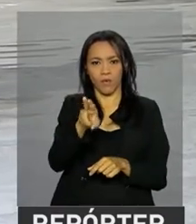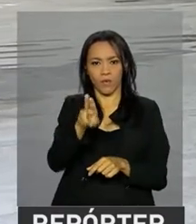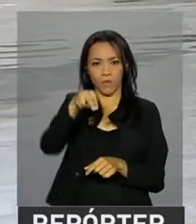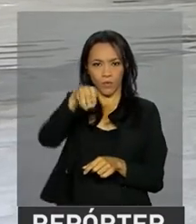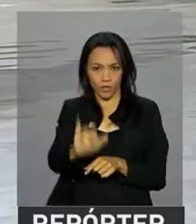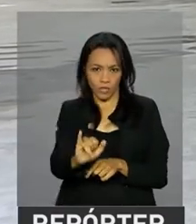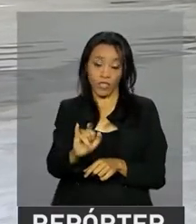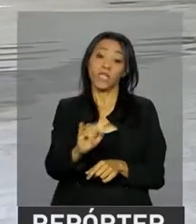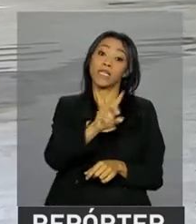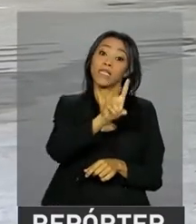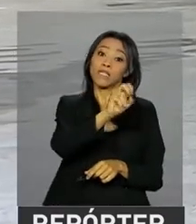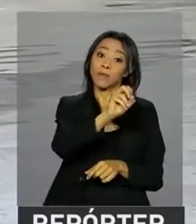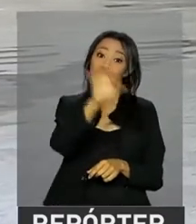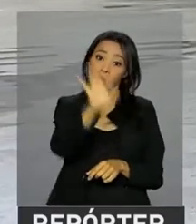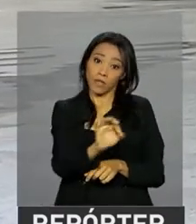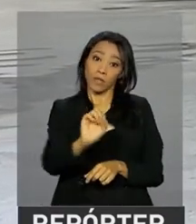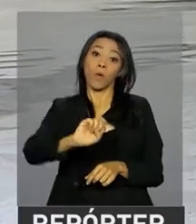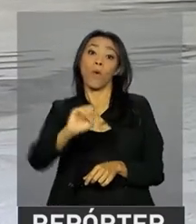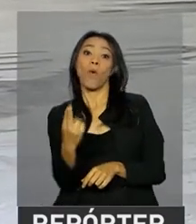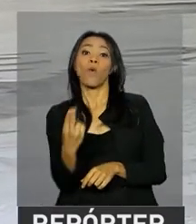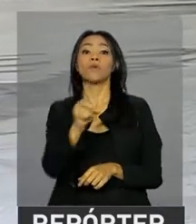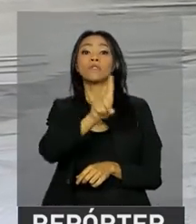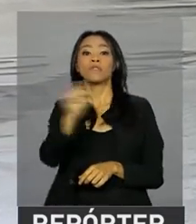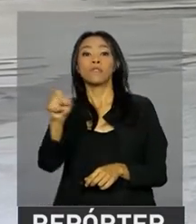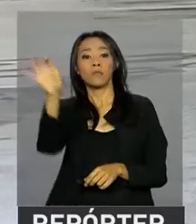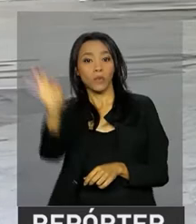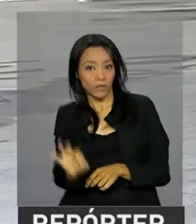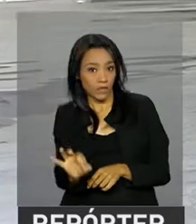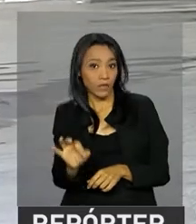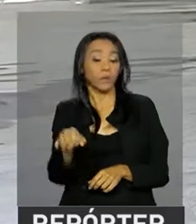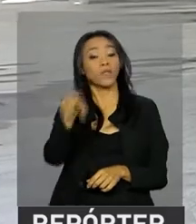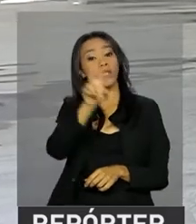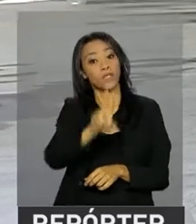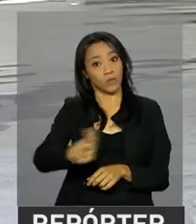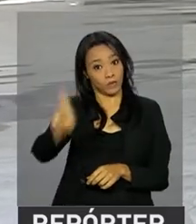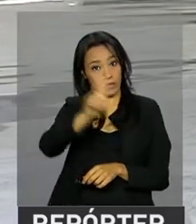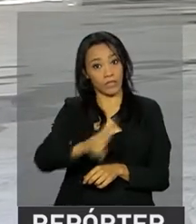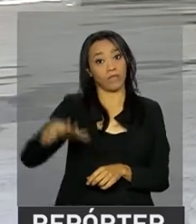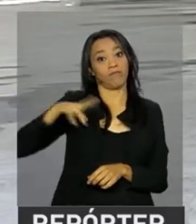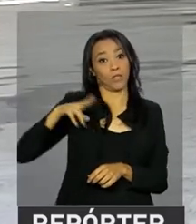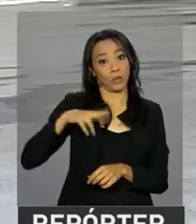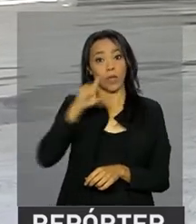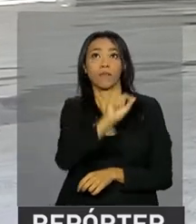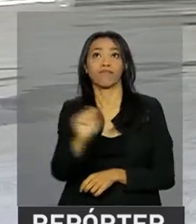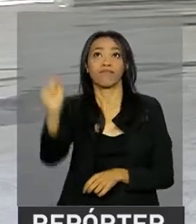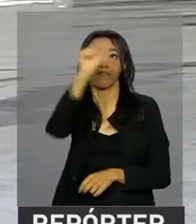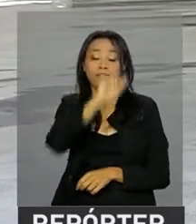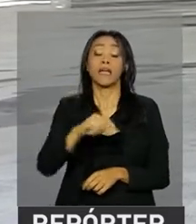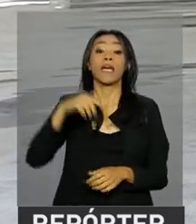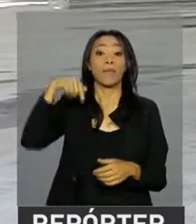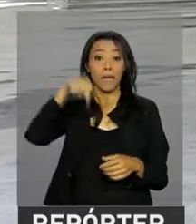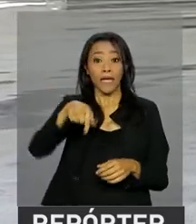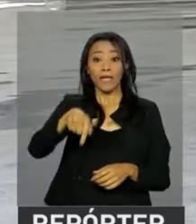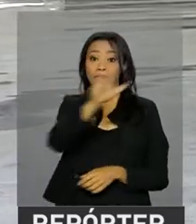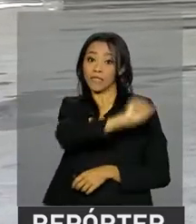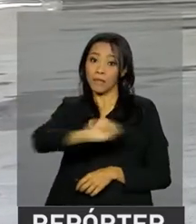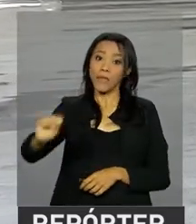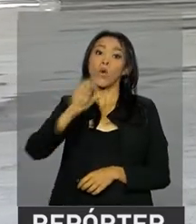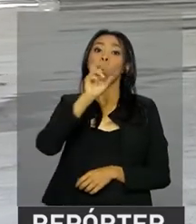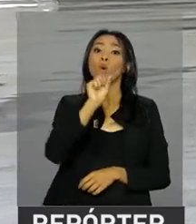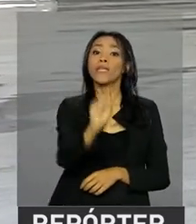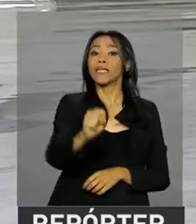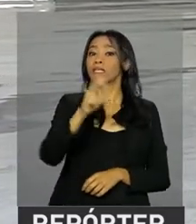ou parciais em instituições de ensino particulares. Para esse semestre, Leandro, há 85